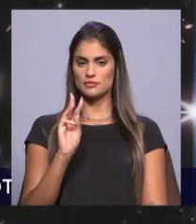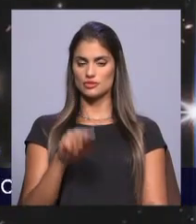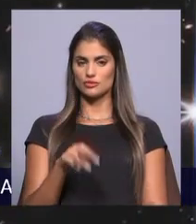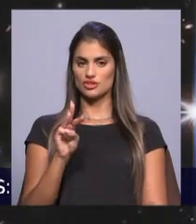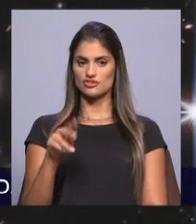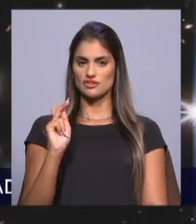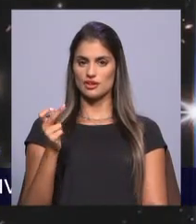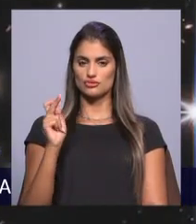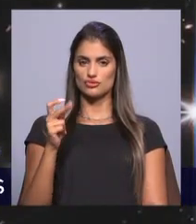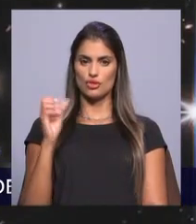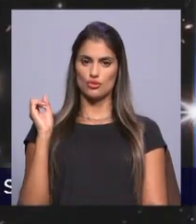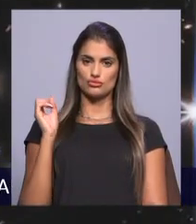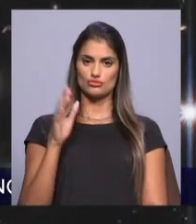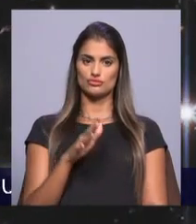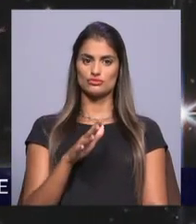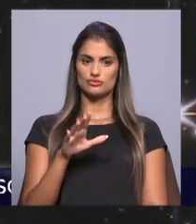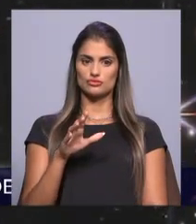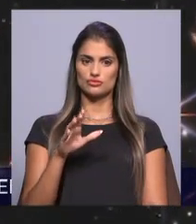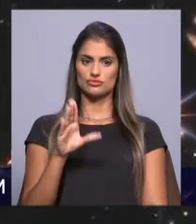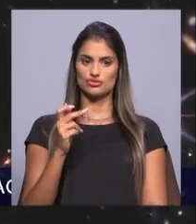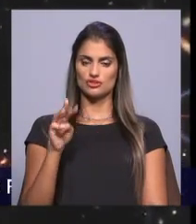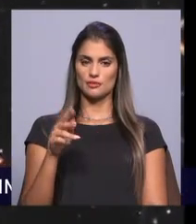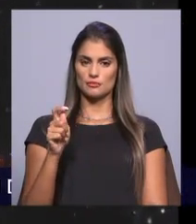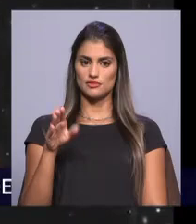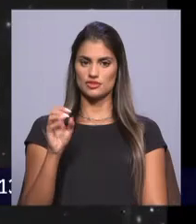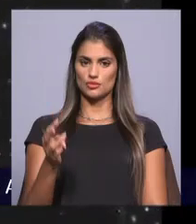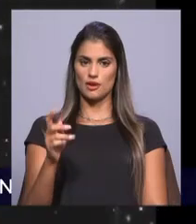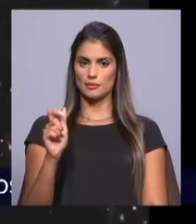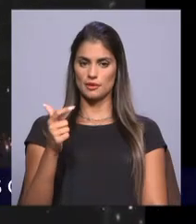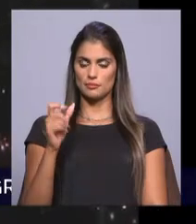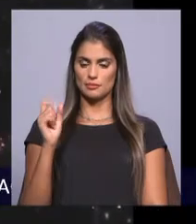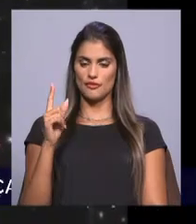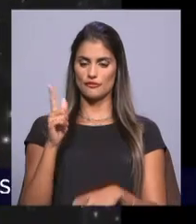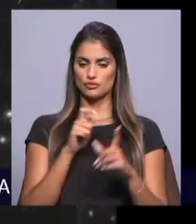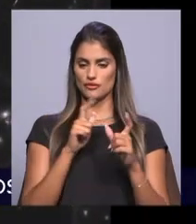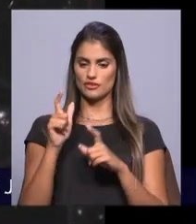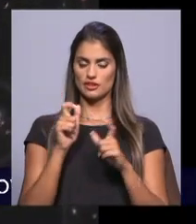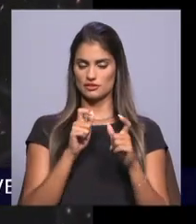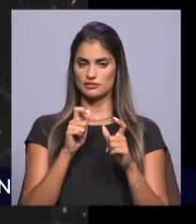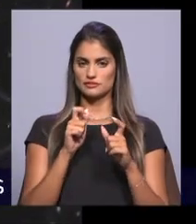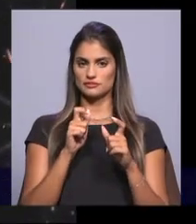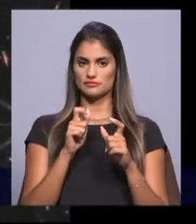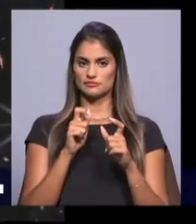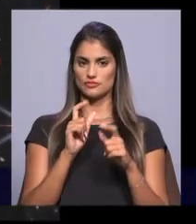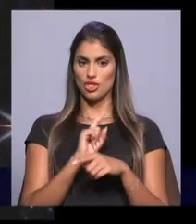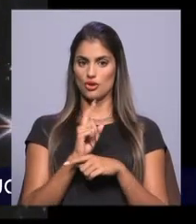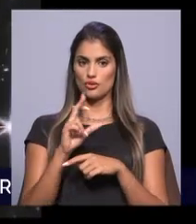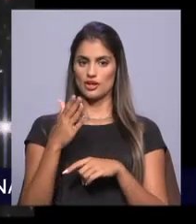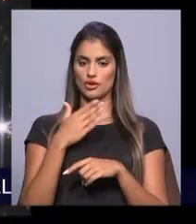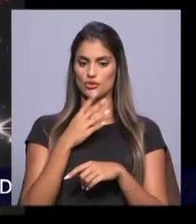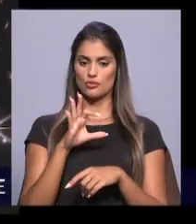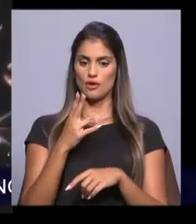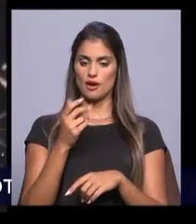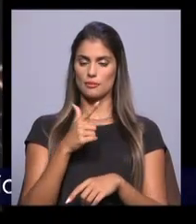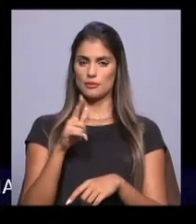de anos-luz. Ou seja, o James Webb, logo na primeira foto, com uma exposição pequena, bateu logo o recorde do Hubble,